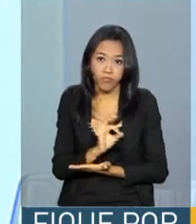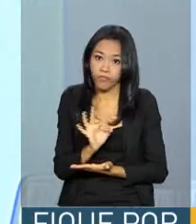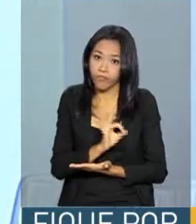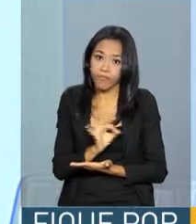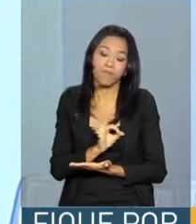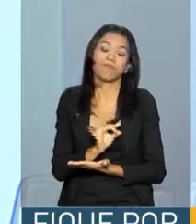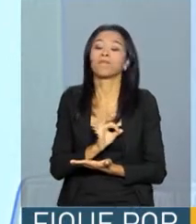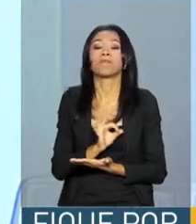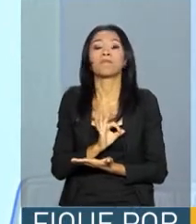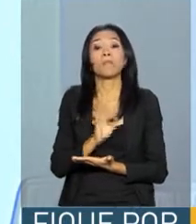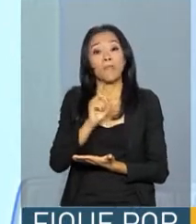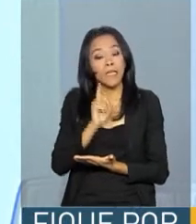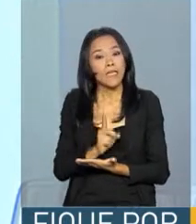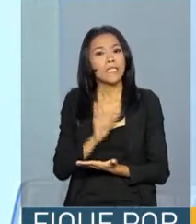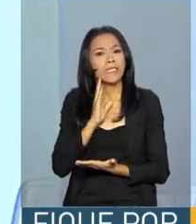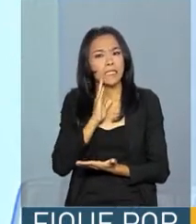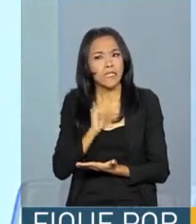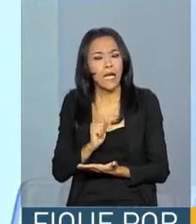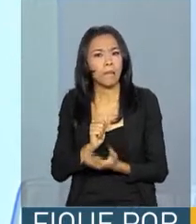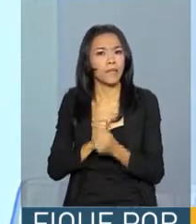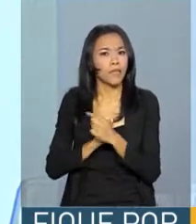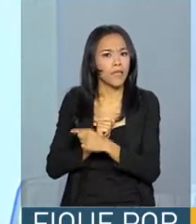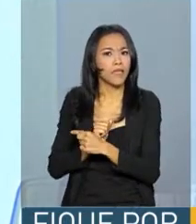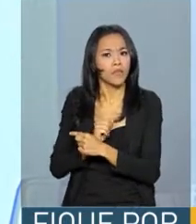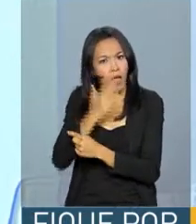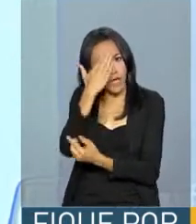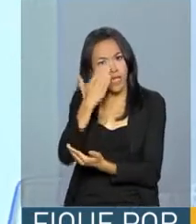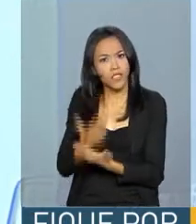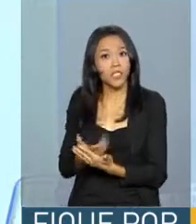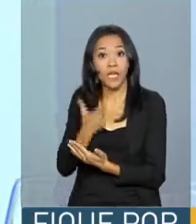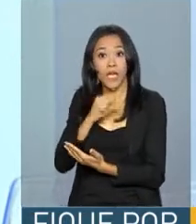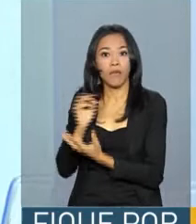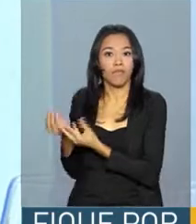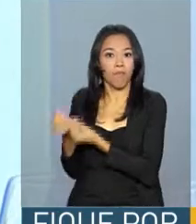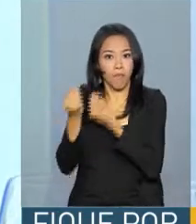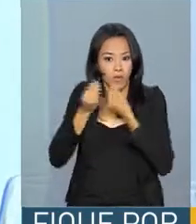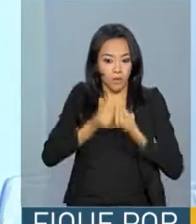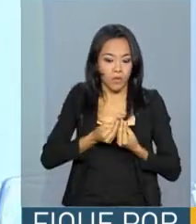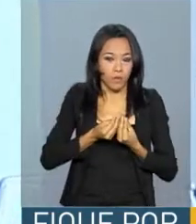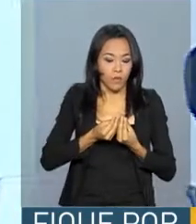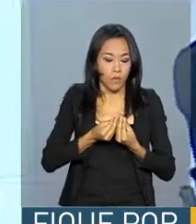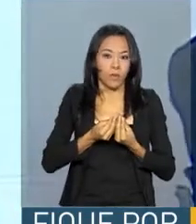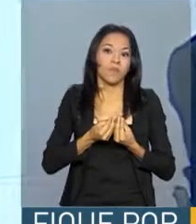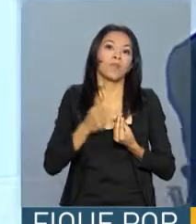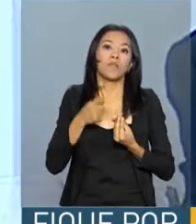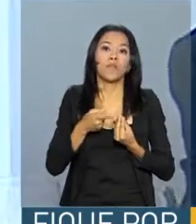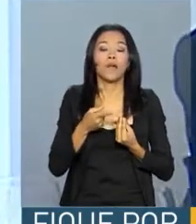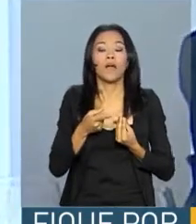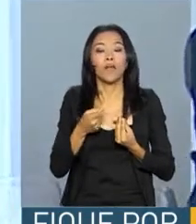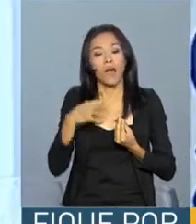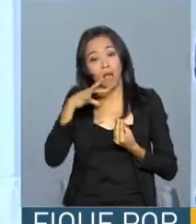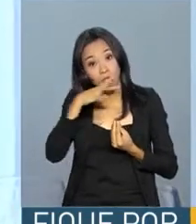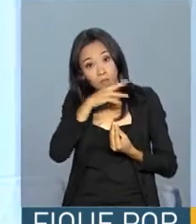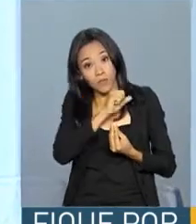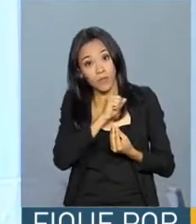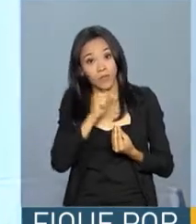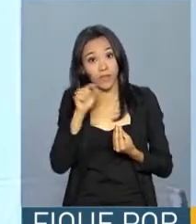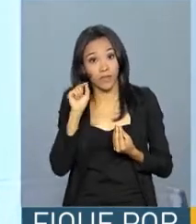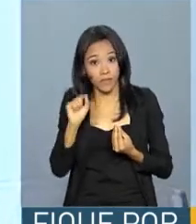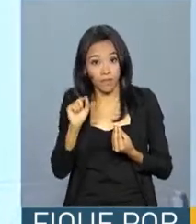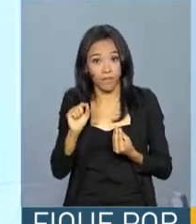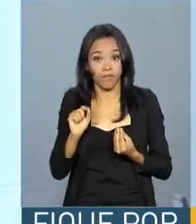a credibilidade da fonte que lhe passou, isso foi passado para a organização e a organização achou que, tendo em